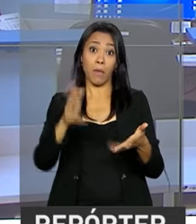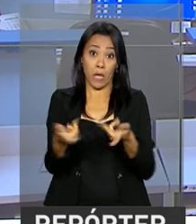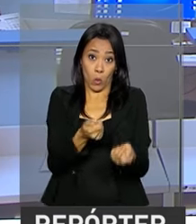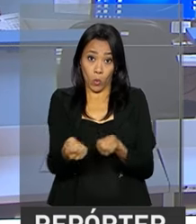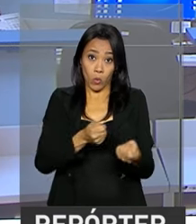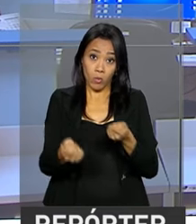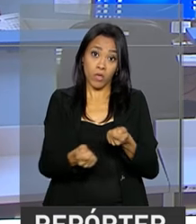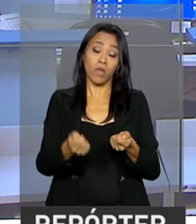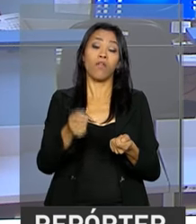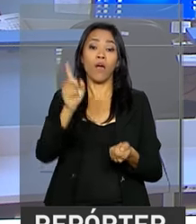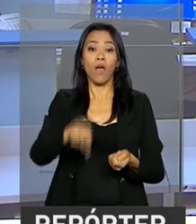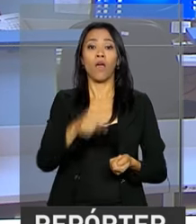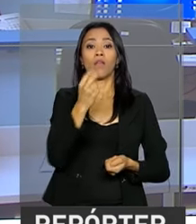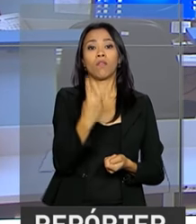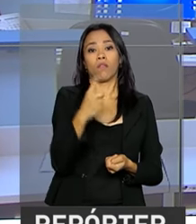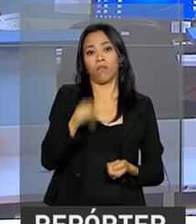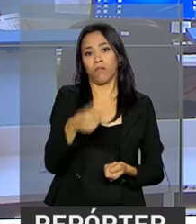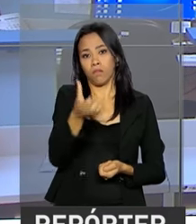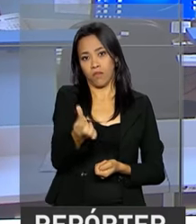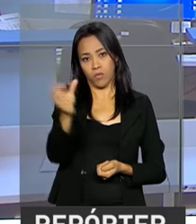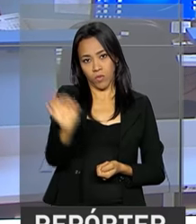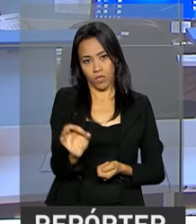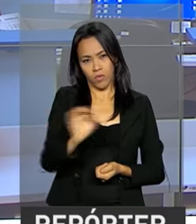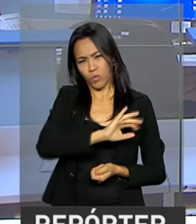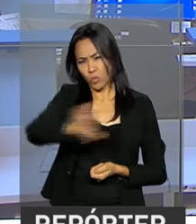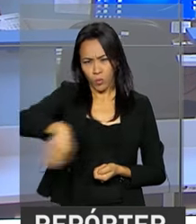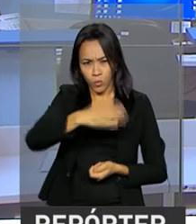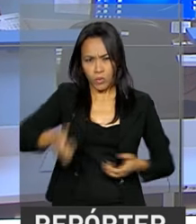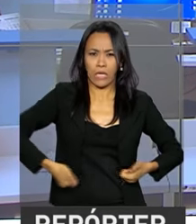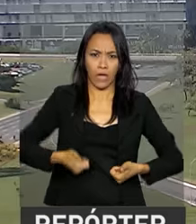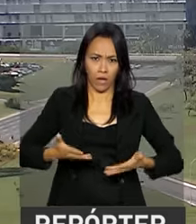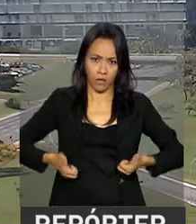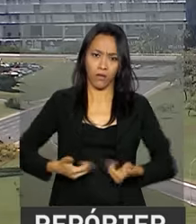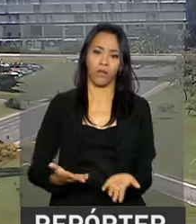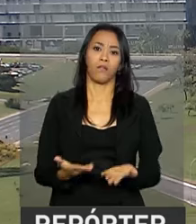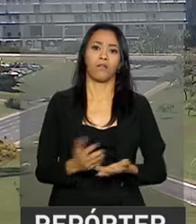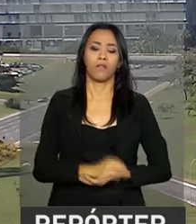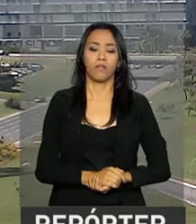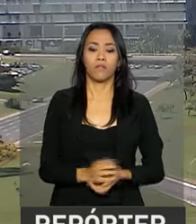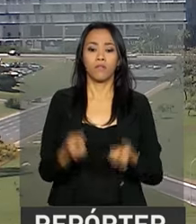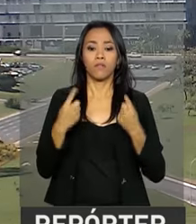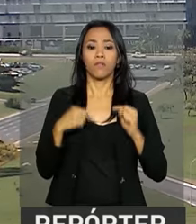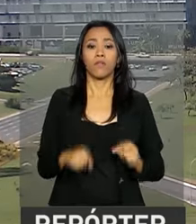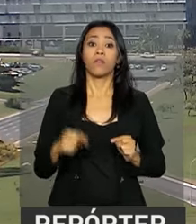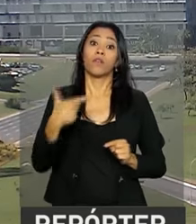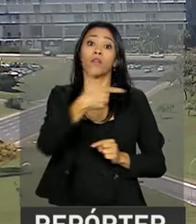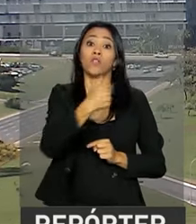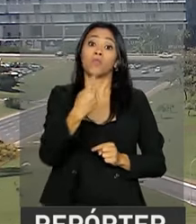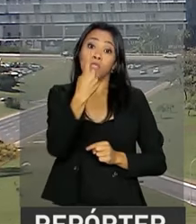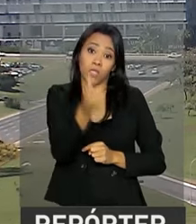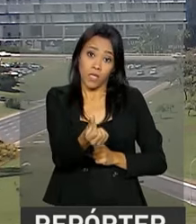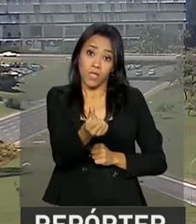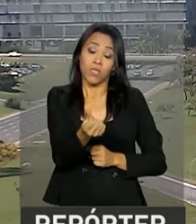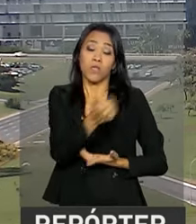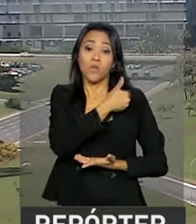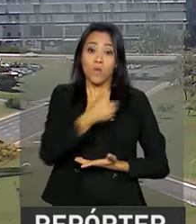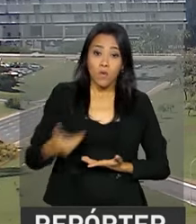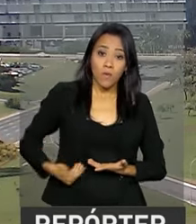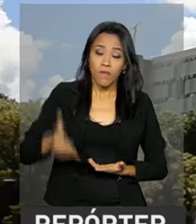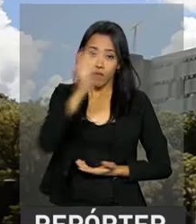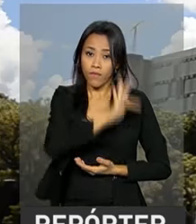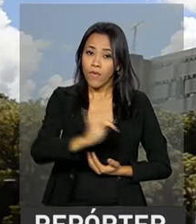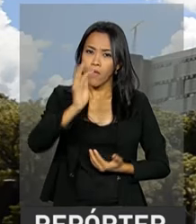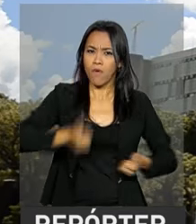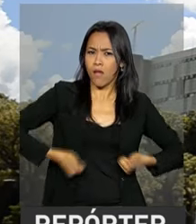foi de 2,6% no total de gastos. Em 2016, o governo federal gastou